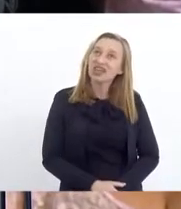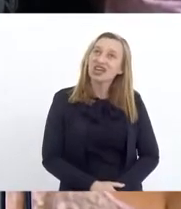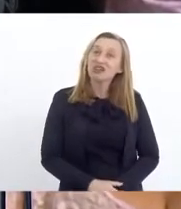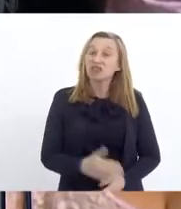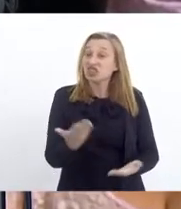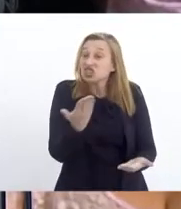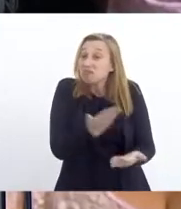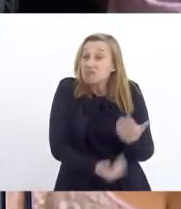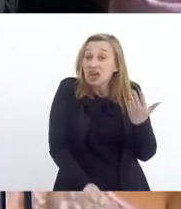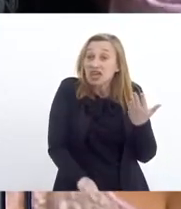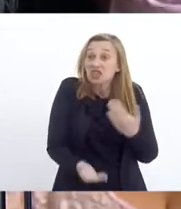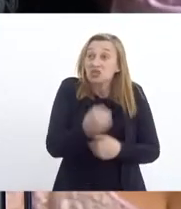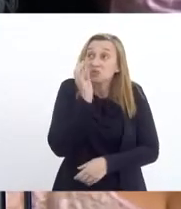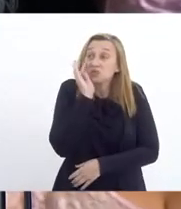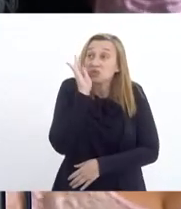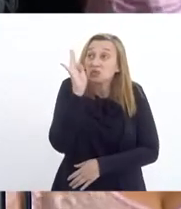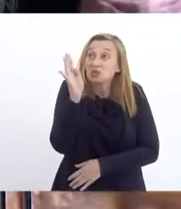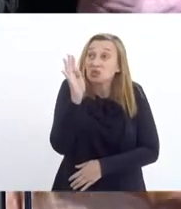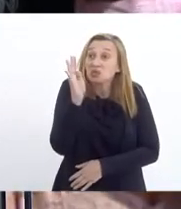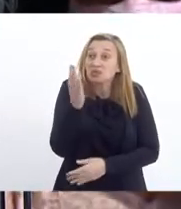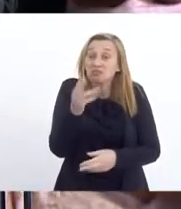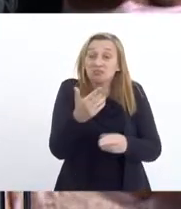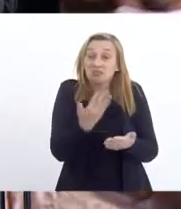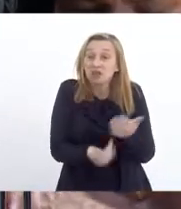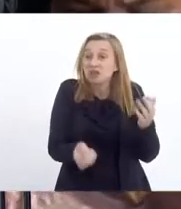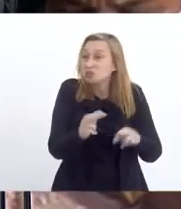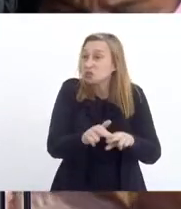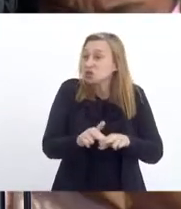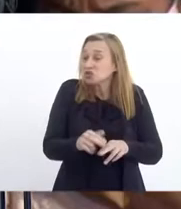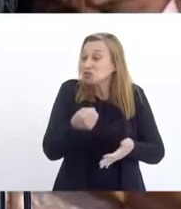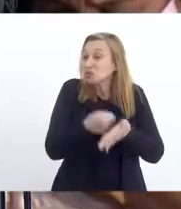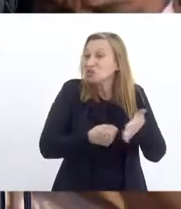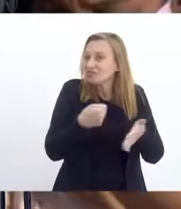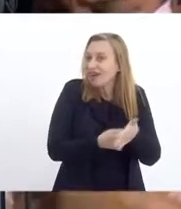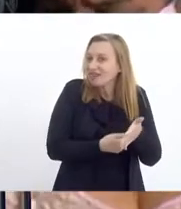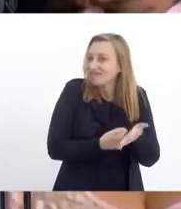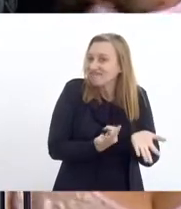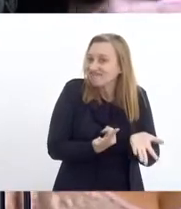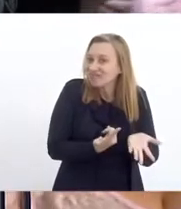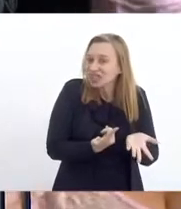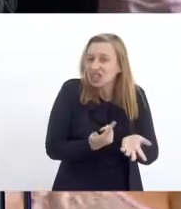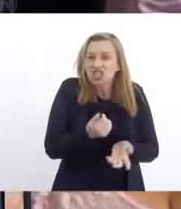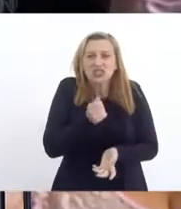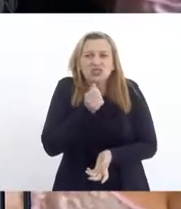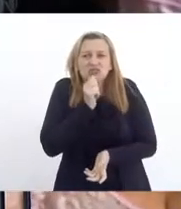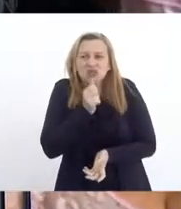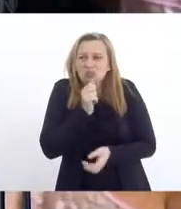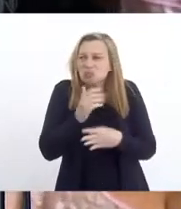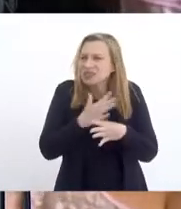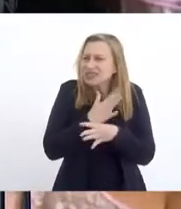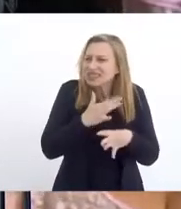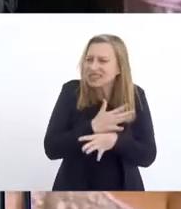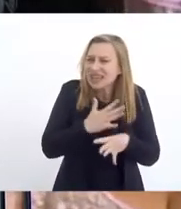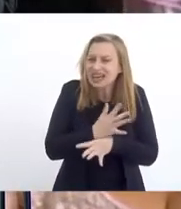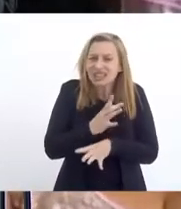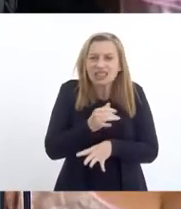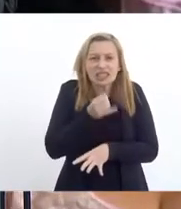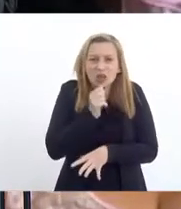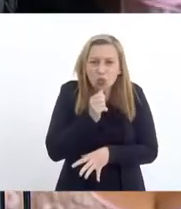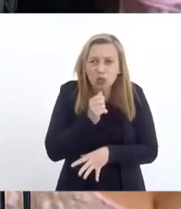a capacidade de sonhar, a gente perde o motivo para poder continuar na luta. Nenhuma cidade por si só, nenhuma,